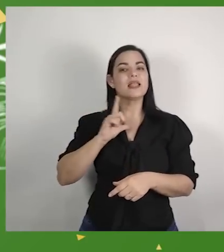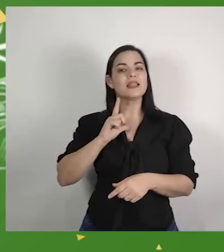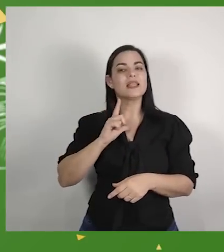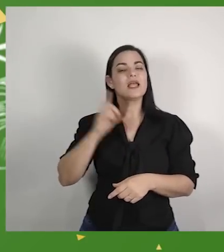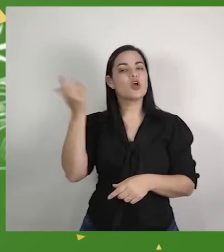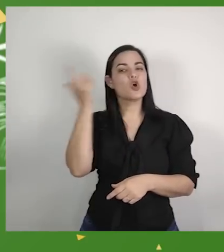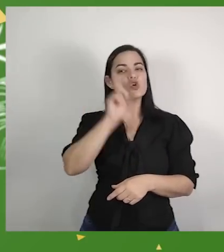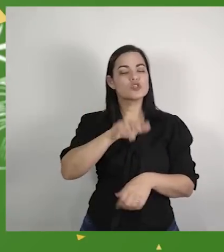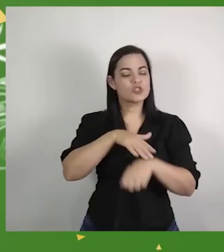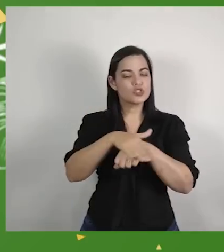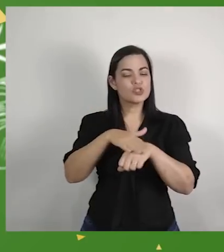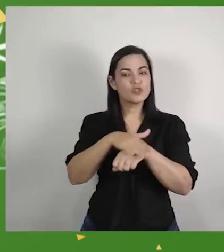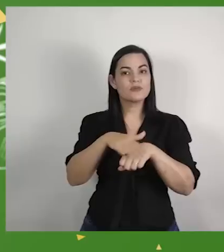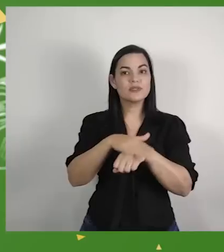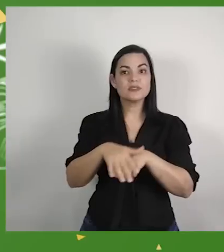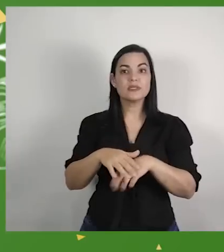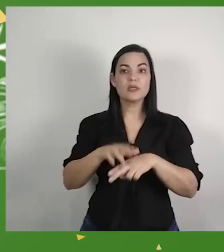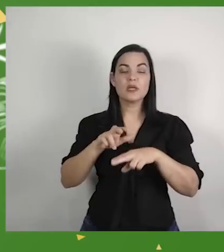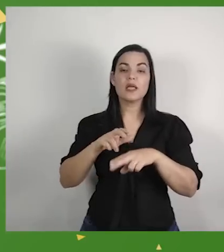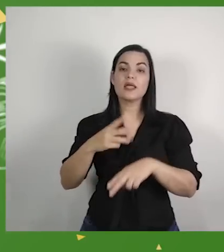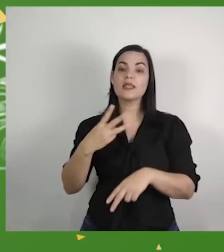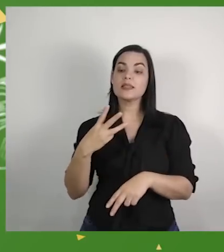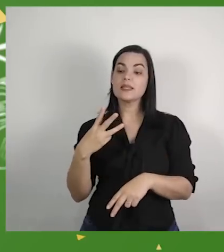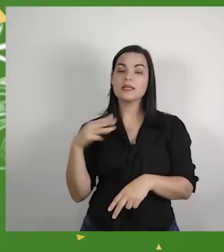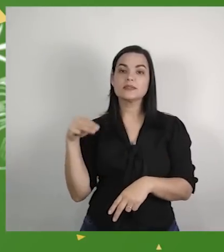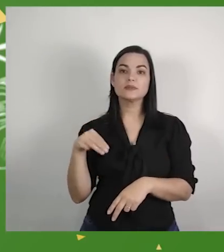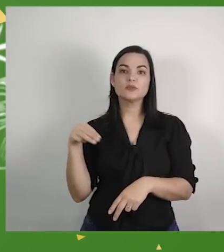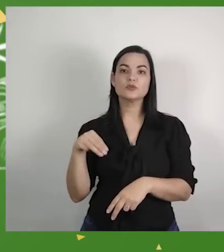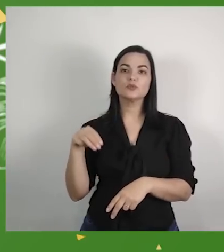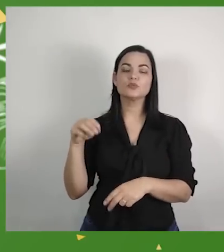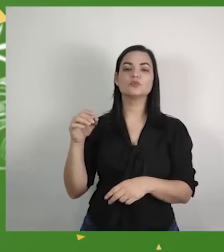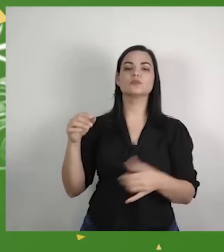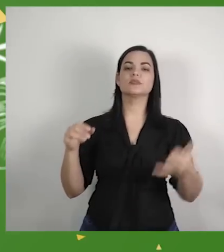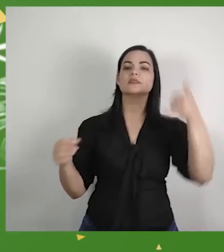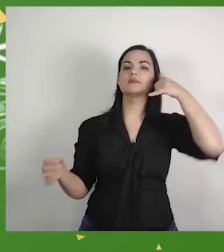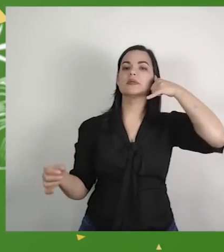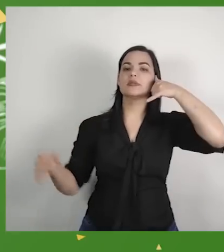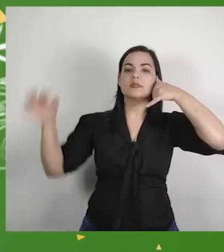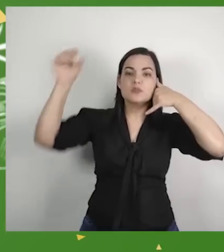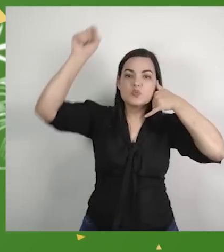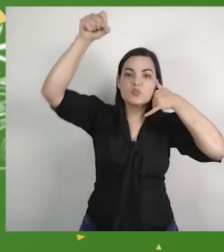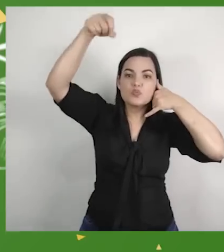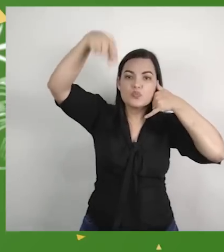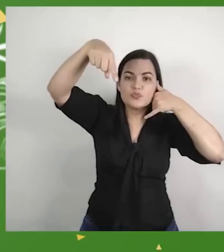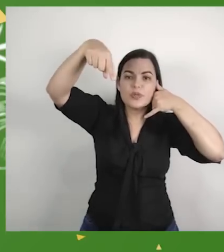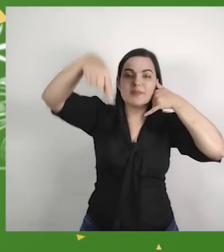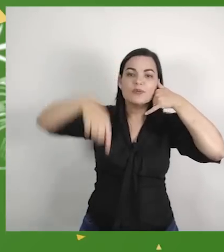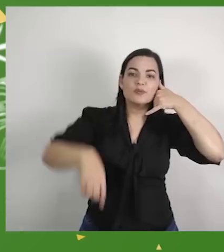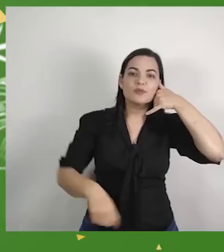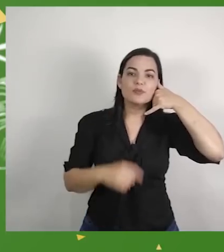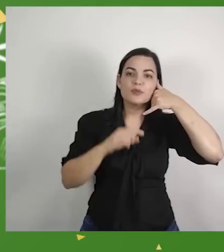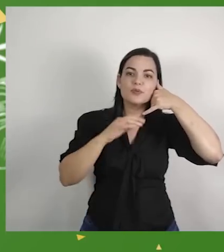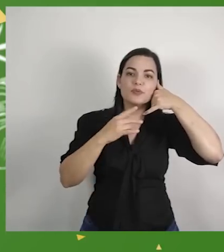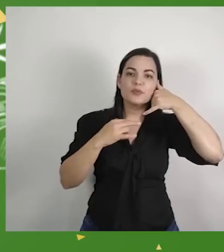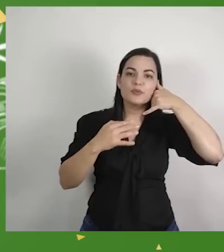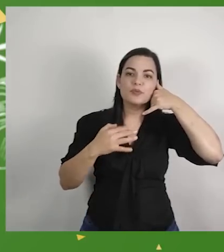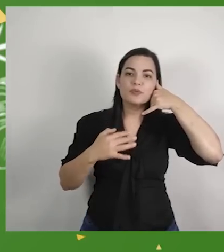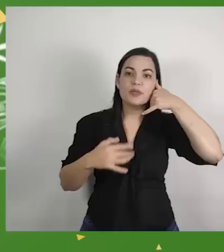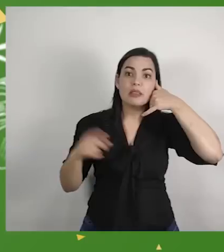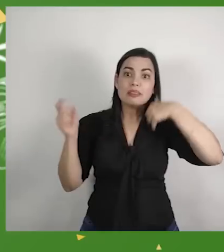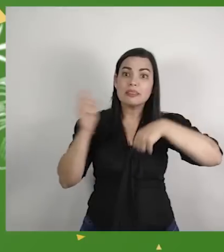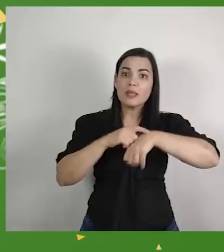dava o direito de conversar com a pessoa por 3 minutos. Acabava o tempo, se você não tivesse mais ficha,